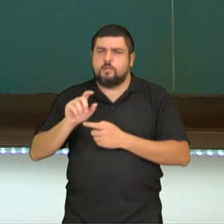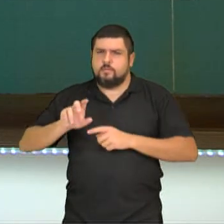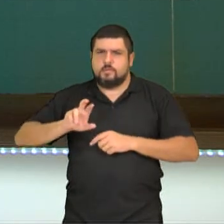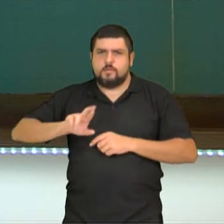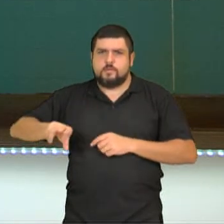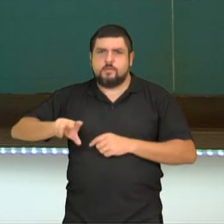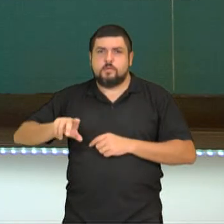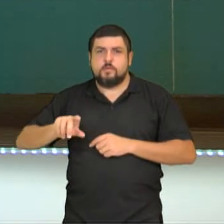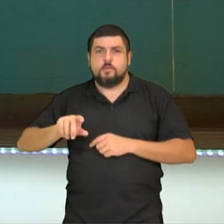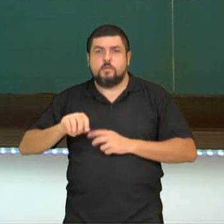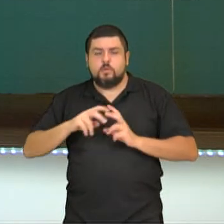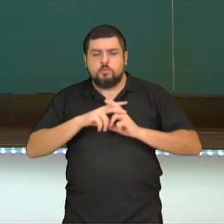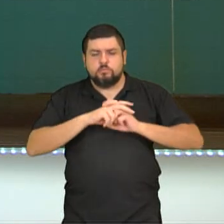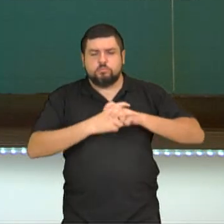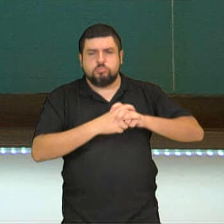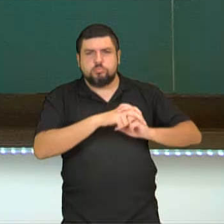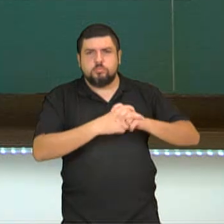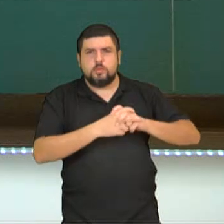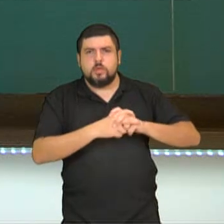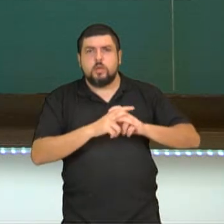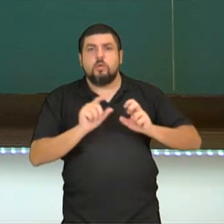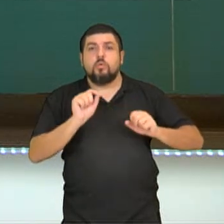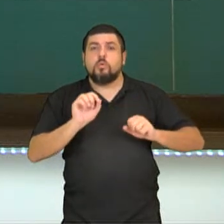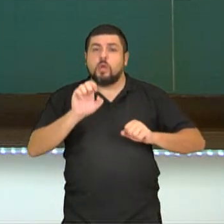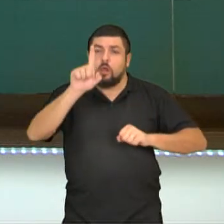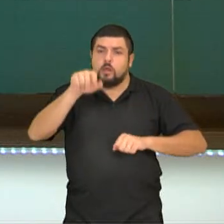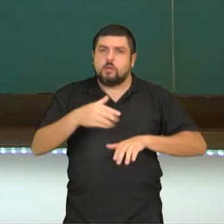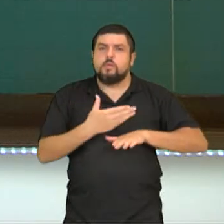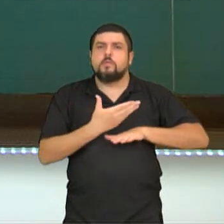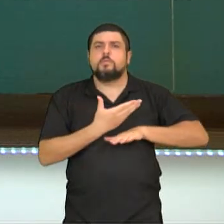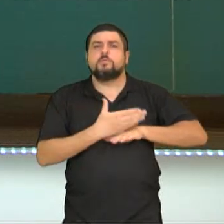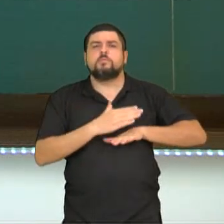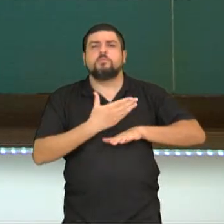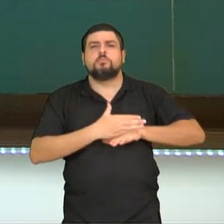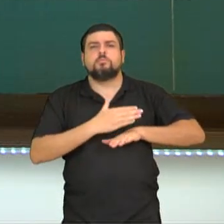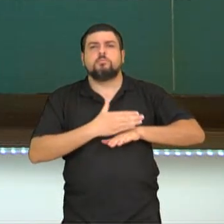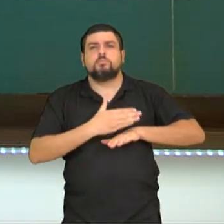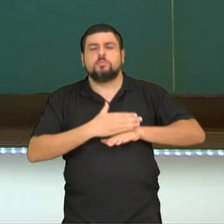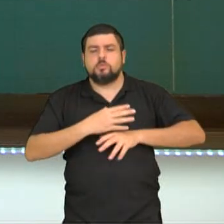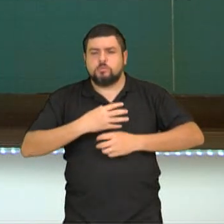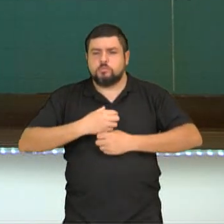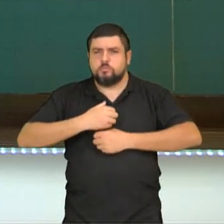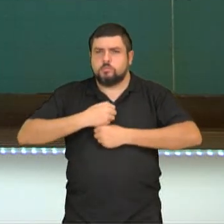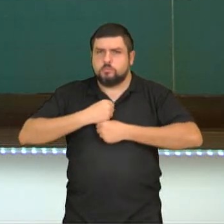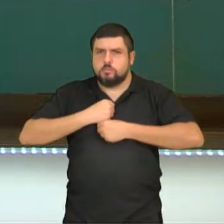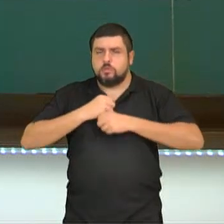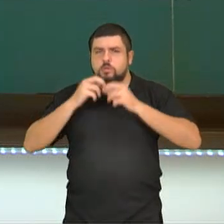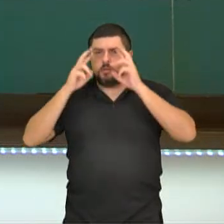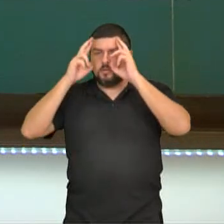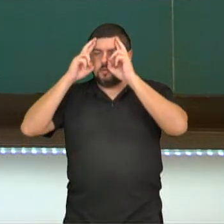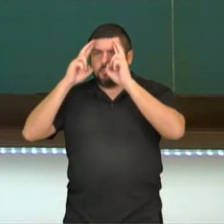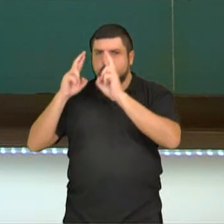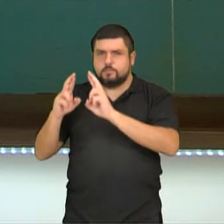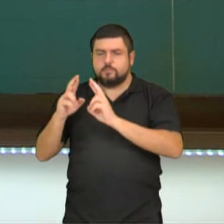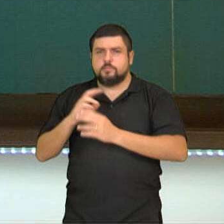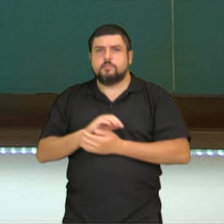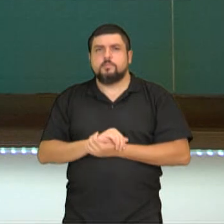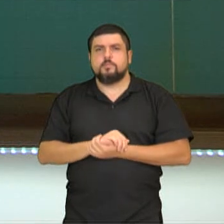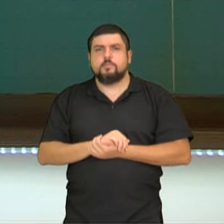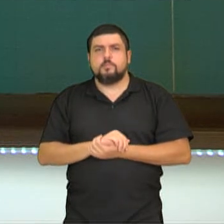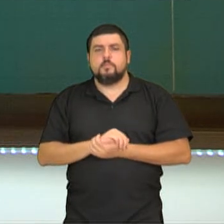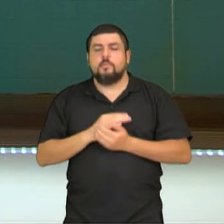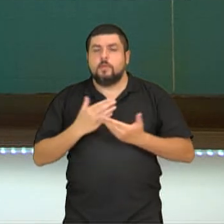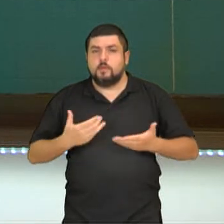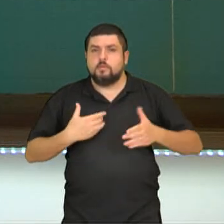ter disciplina. Né? Disciplina é uma palavra que combina muito com a luta. É disciplina, respeito. Então, a disciplina, ela é